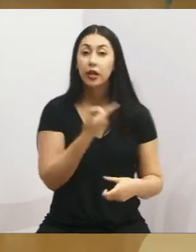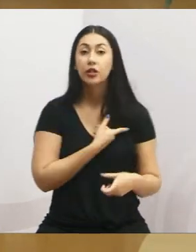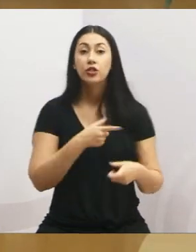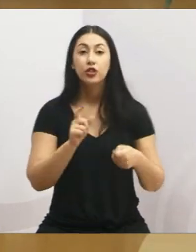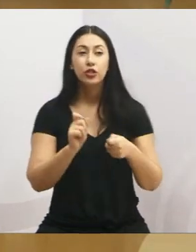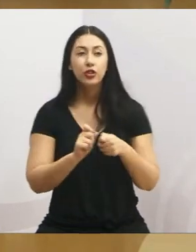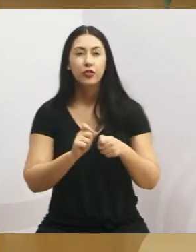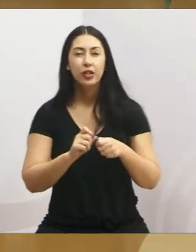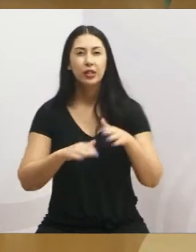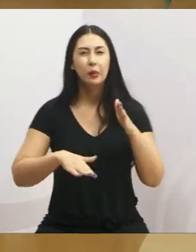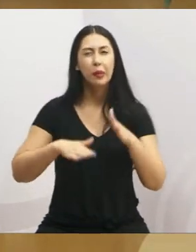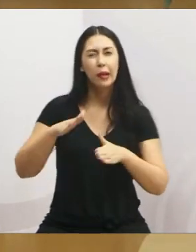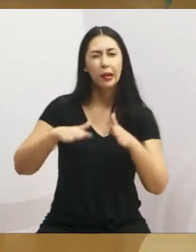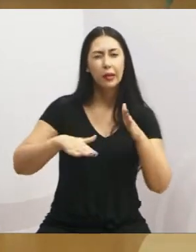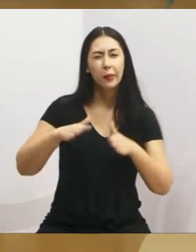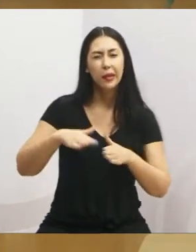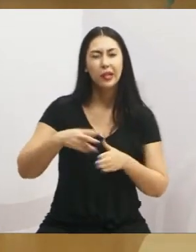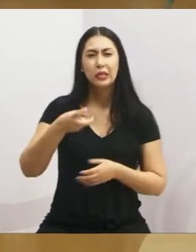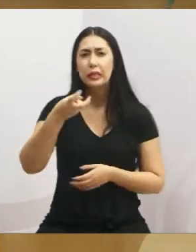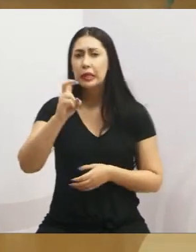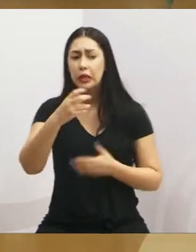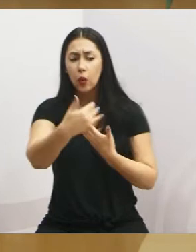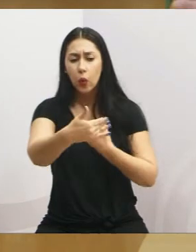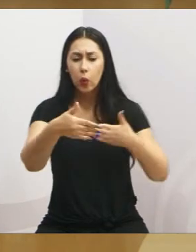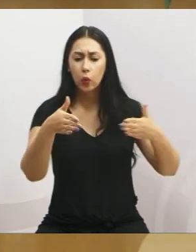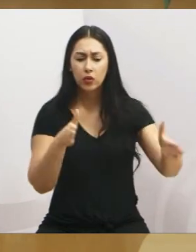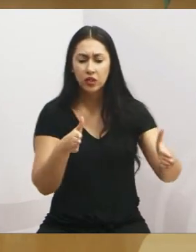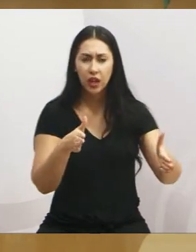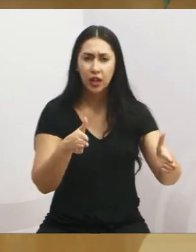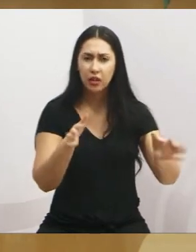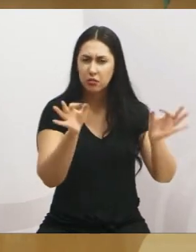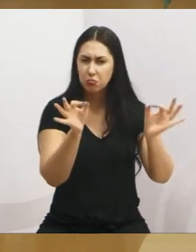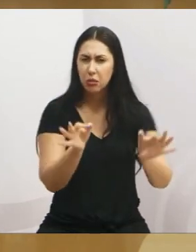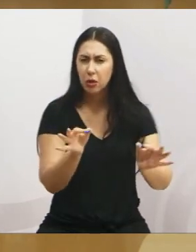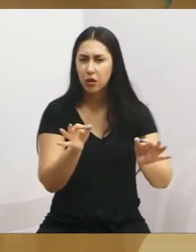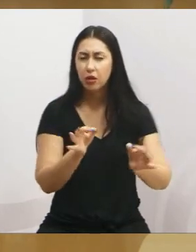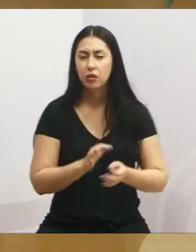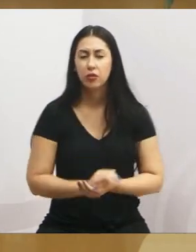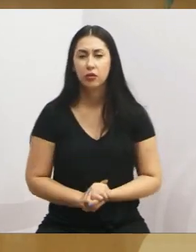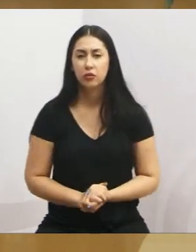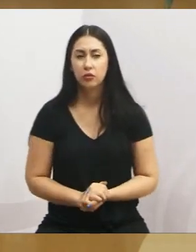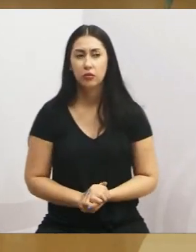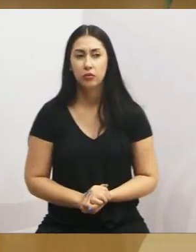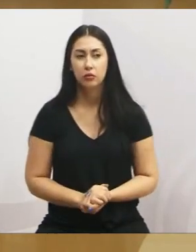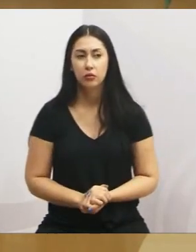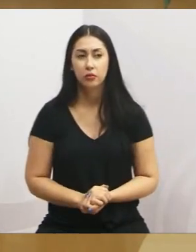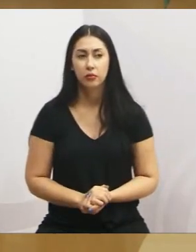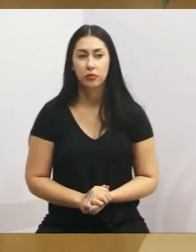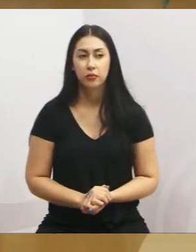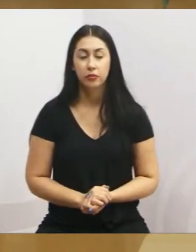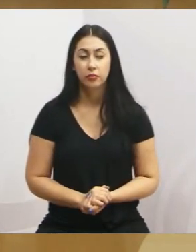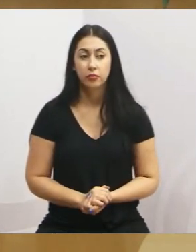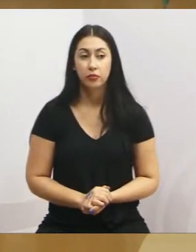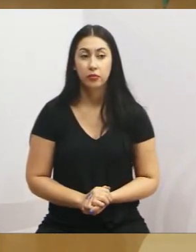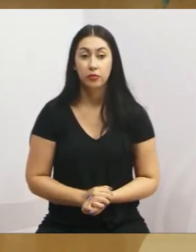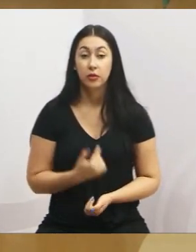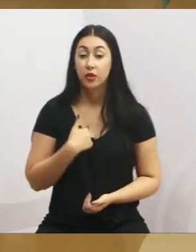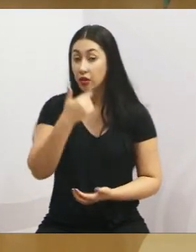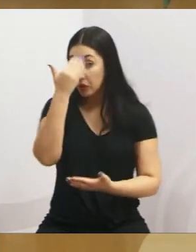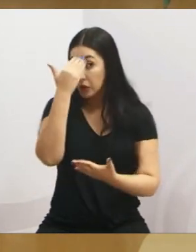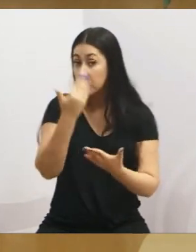menos umas 4, 5, 6 salas de especialistas. Então, eu acredito que agora,